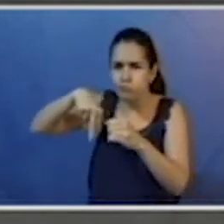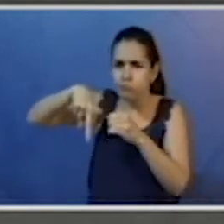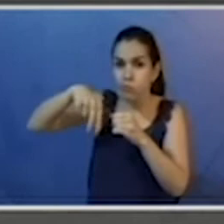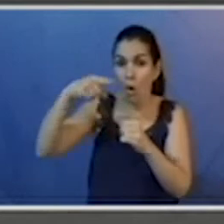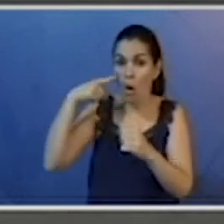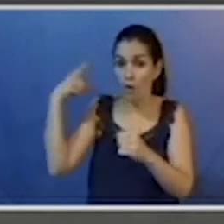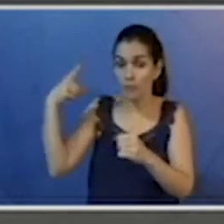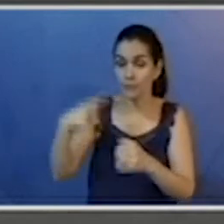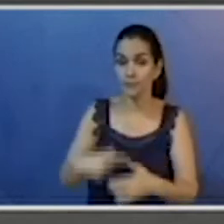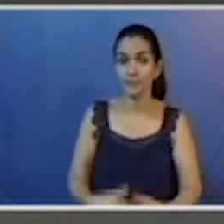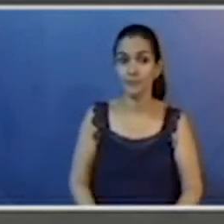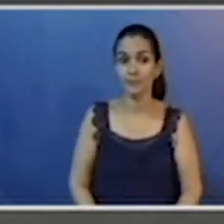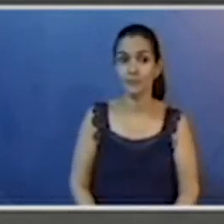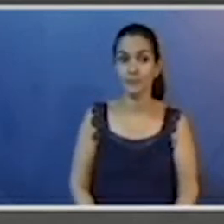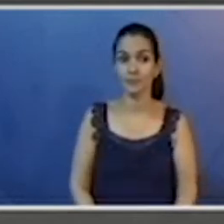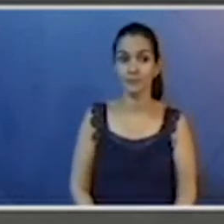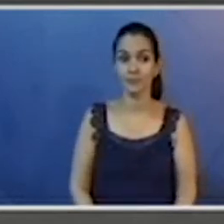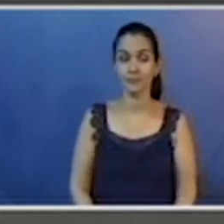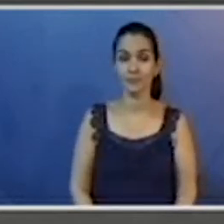ver